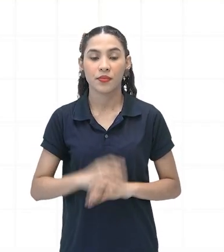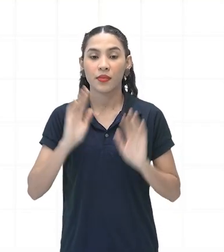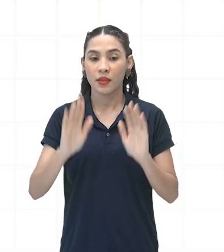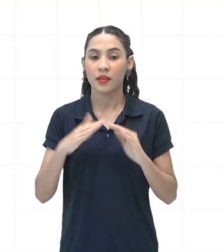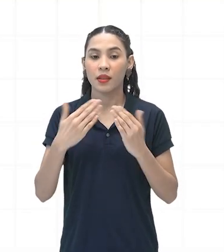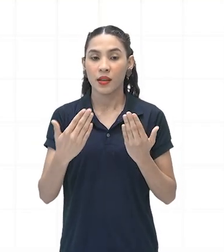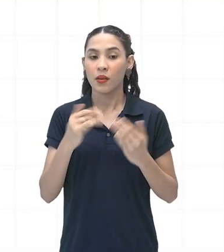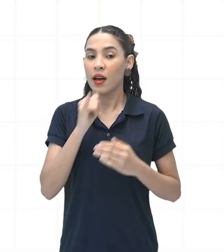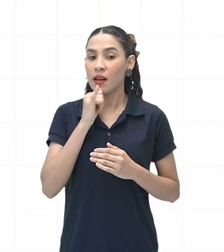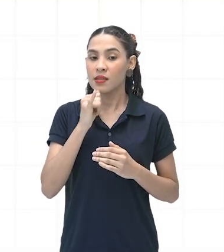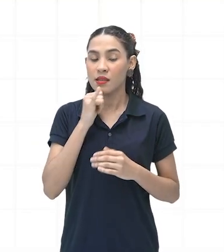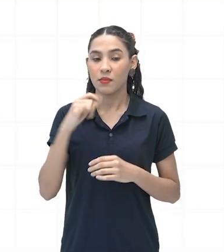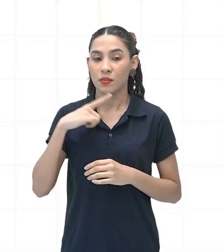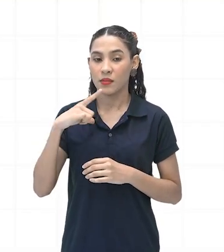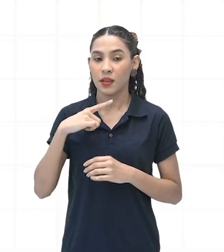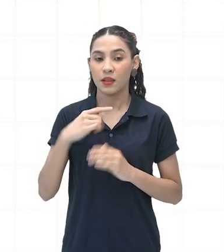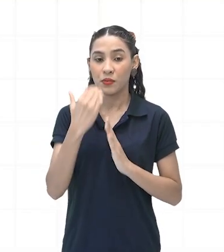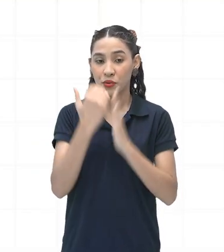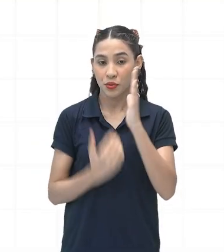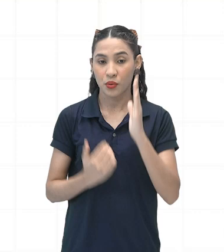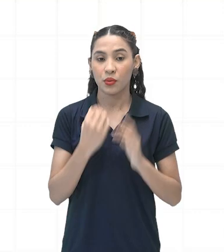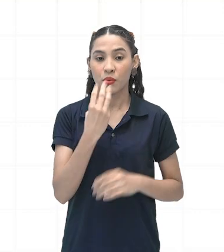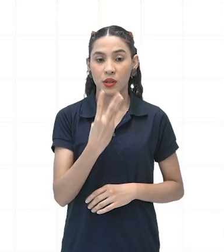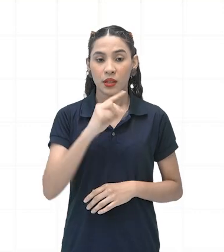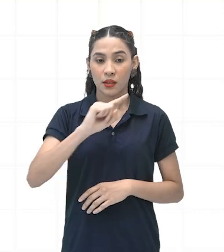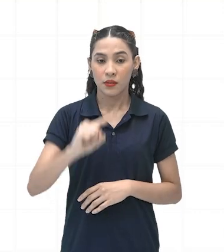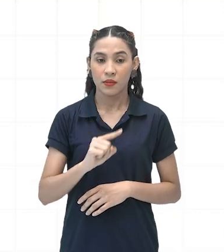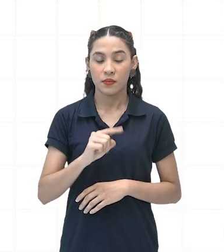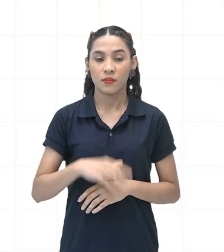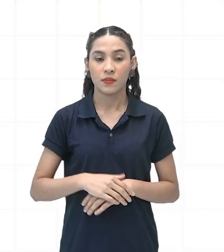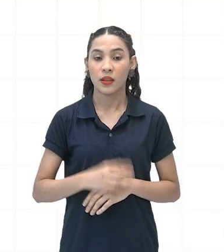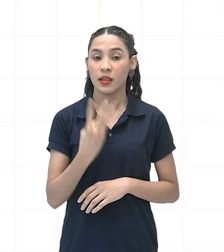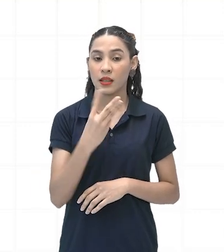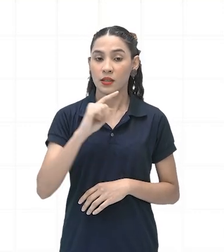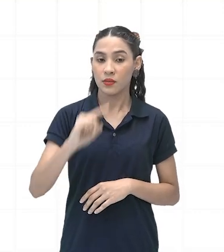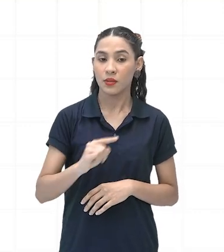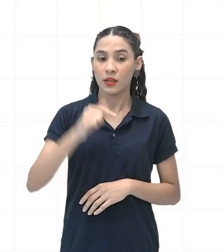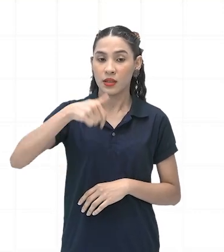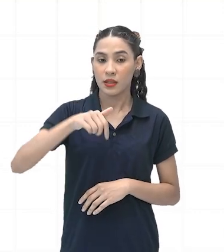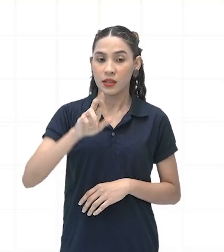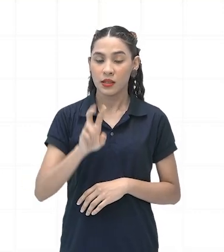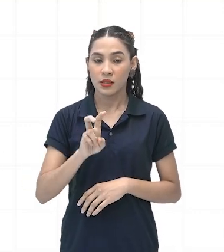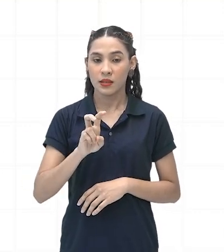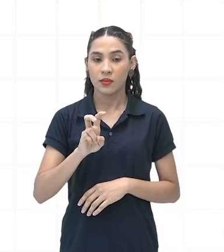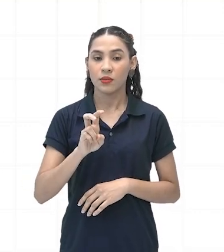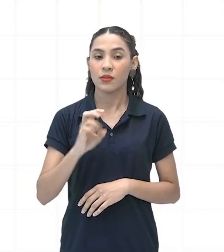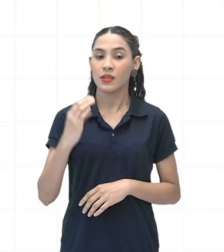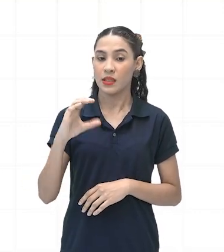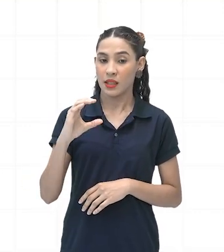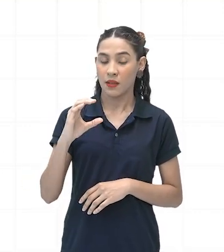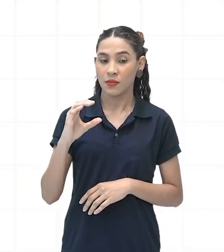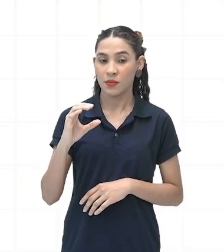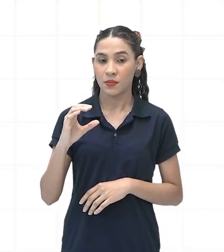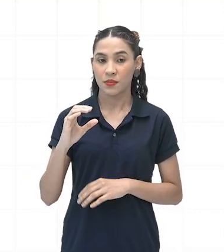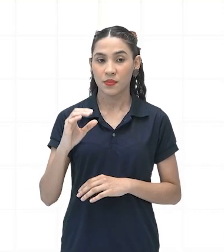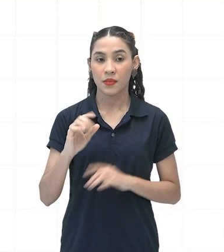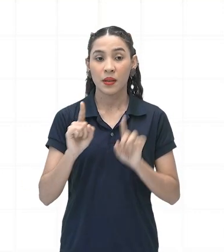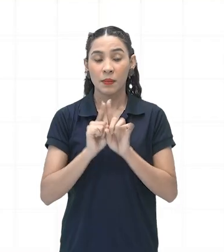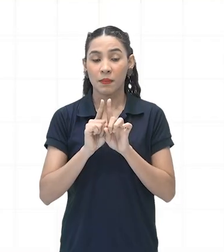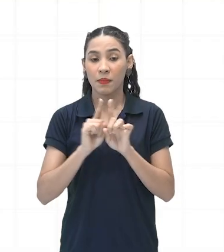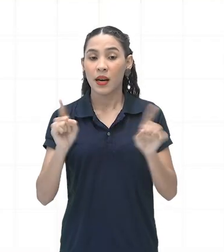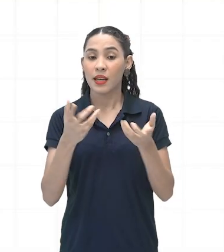25. Então, fazendo esse cálculo, o desconto é de R$